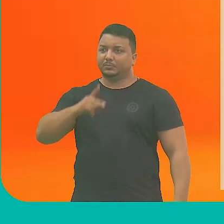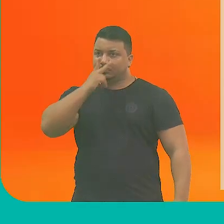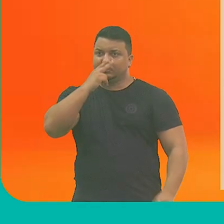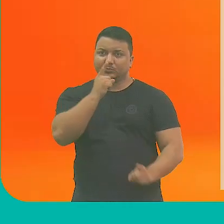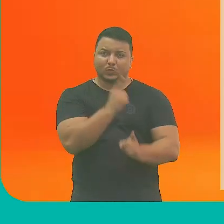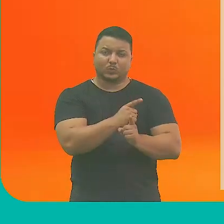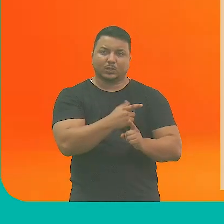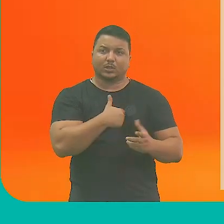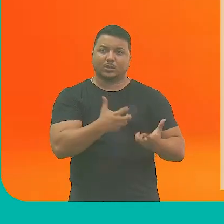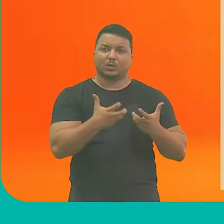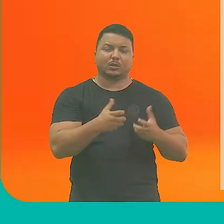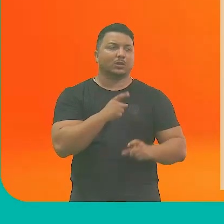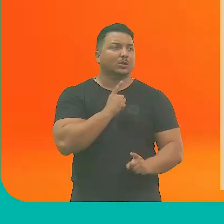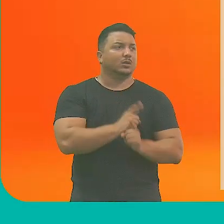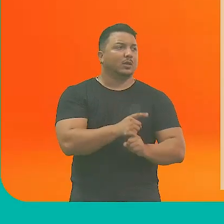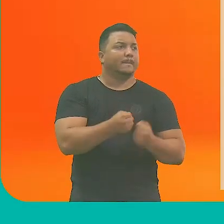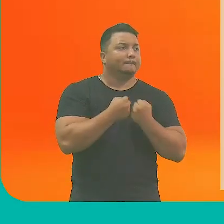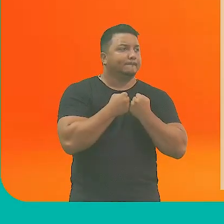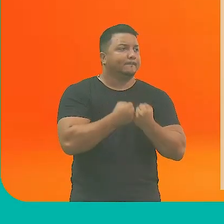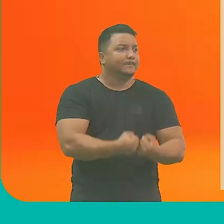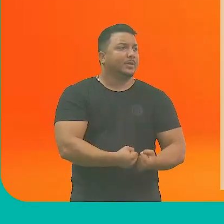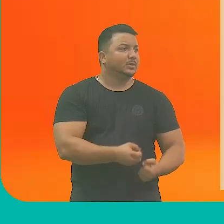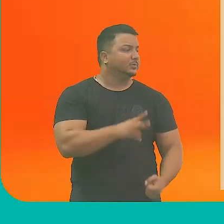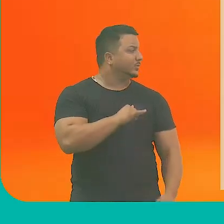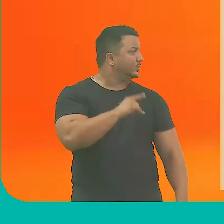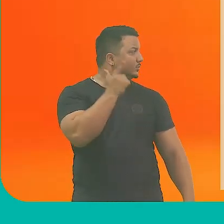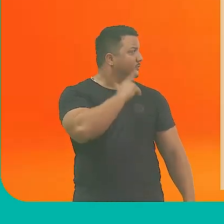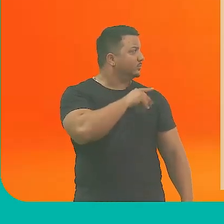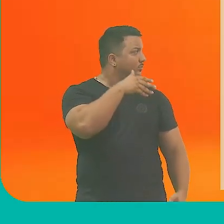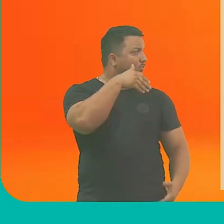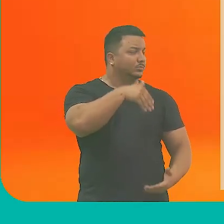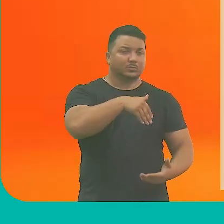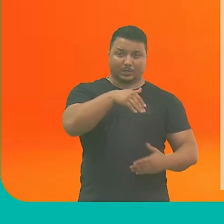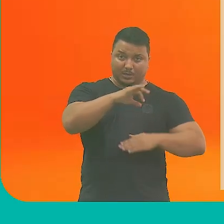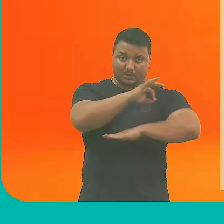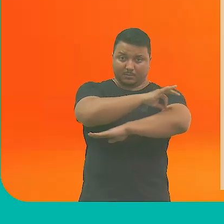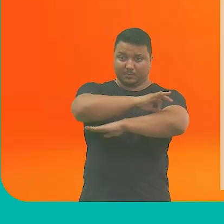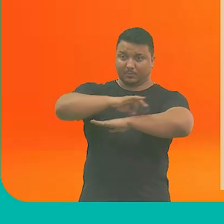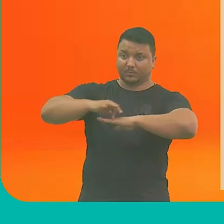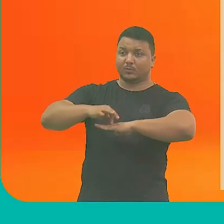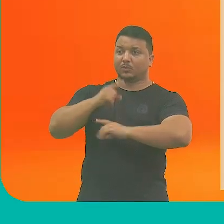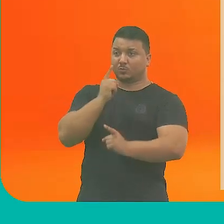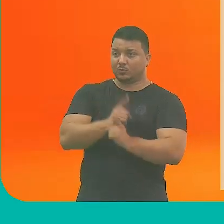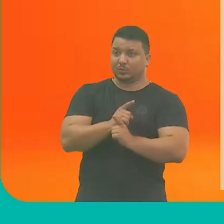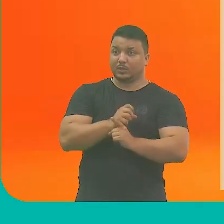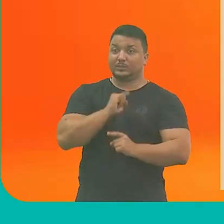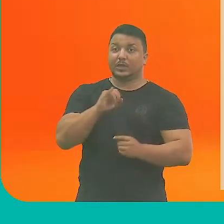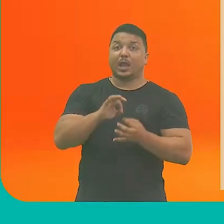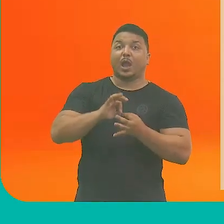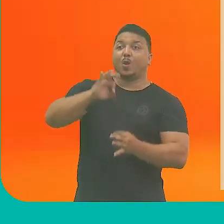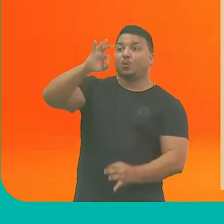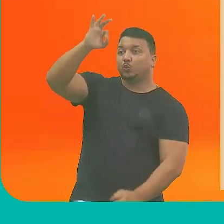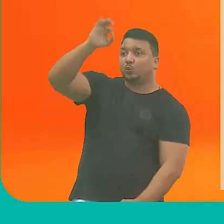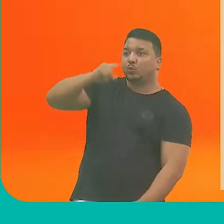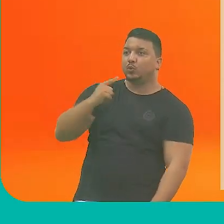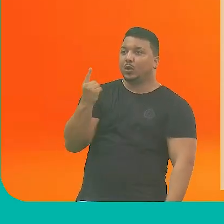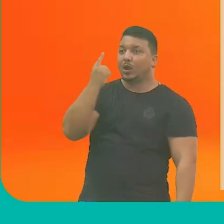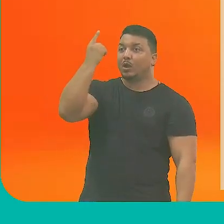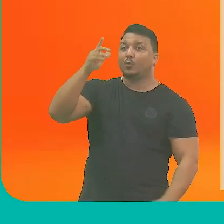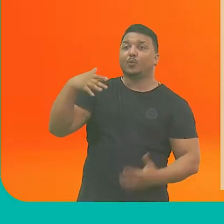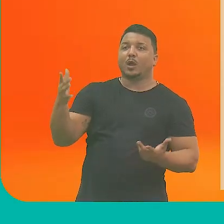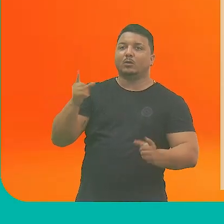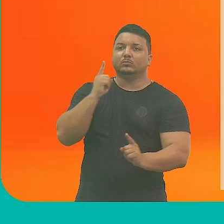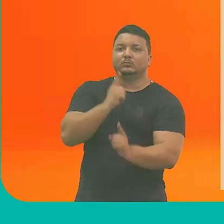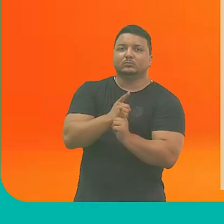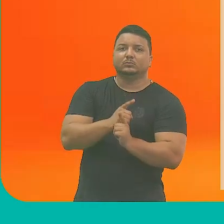determinar a massa, eu vou descer para o horizontal. E quando eu quiser determinar a altura,